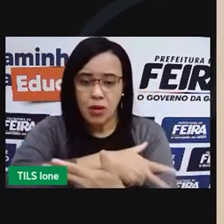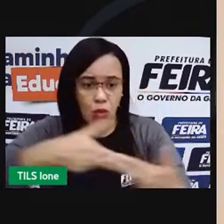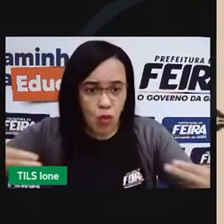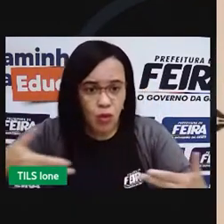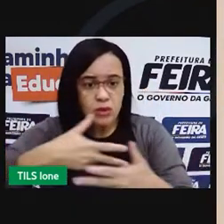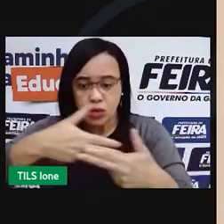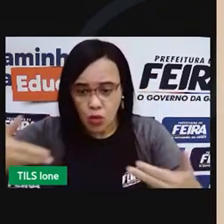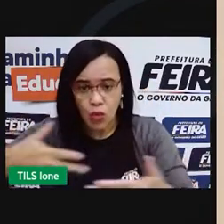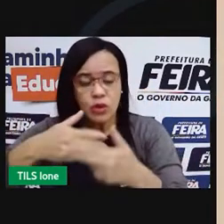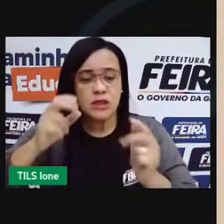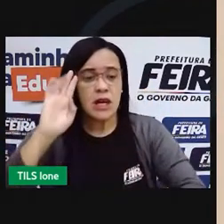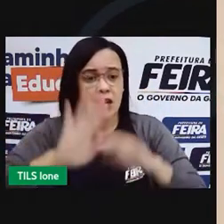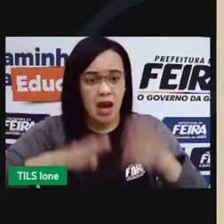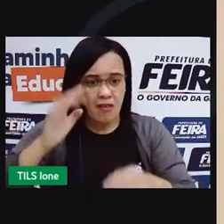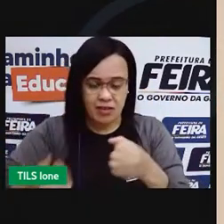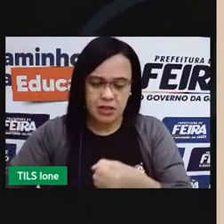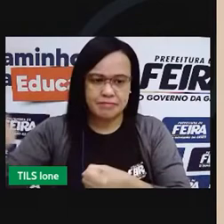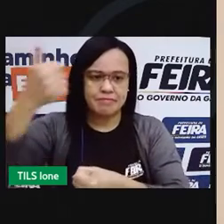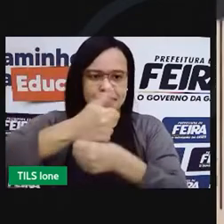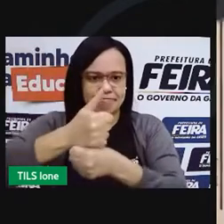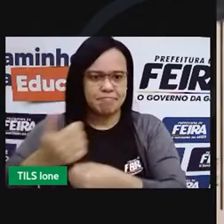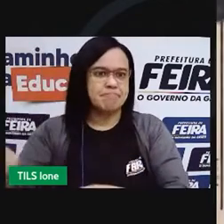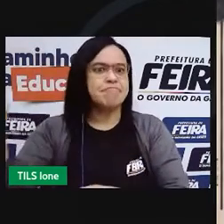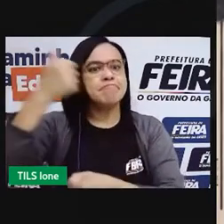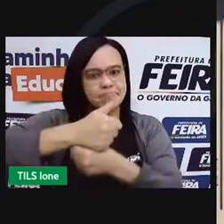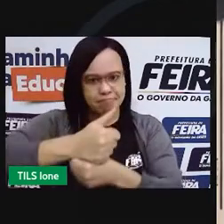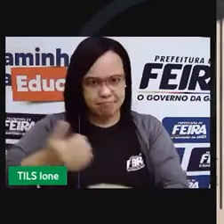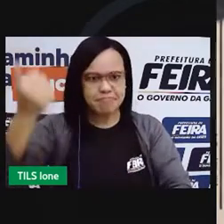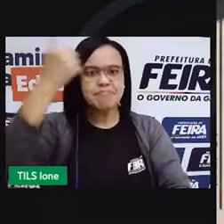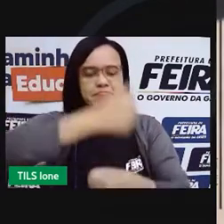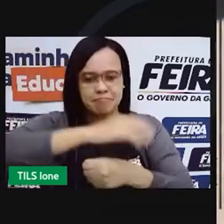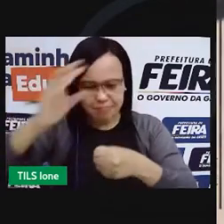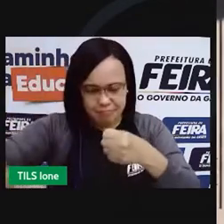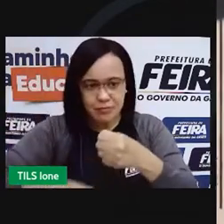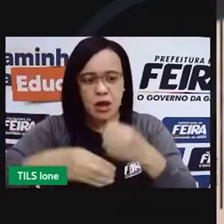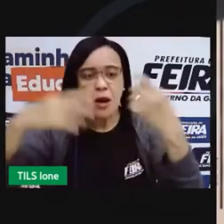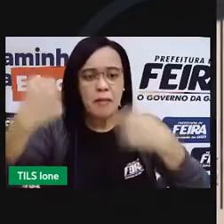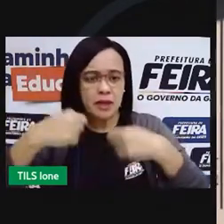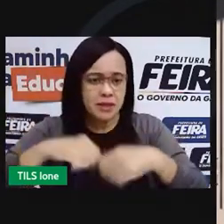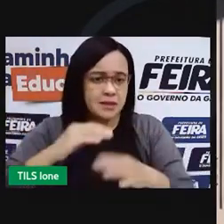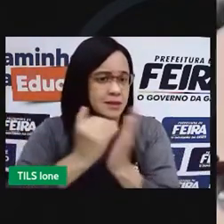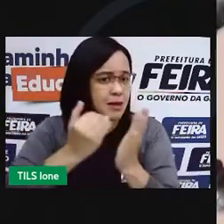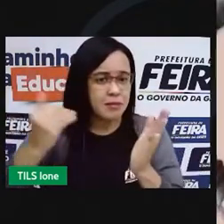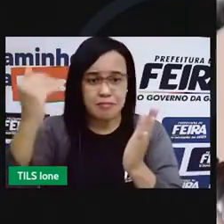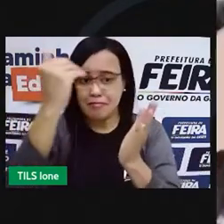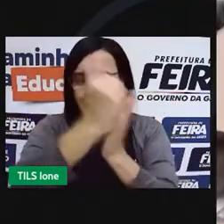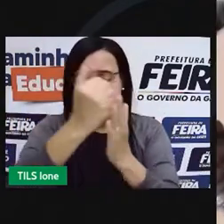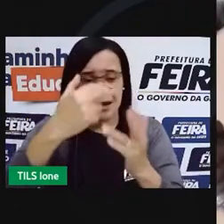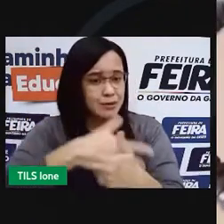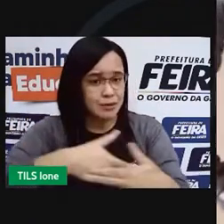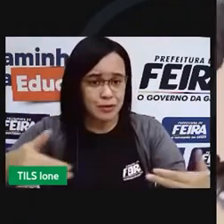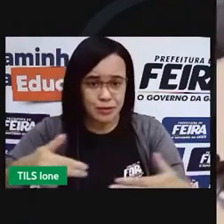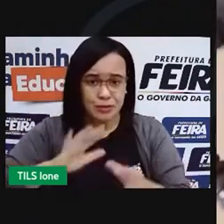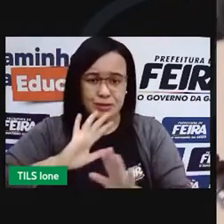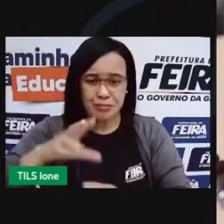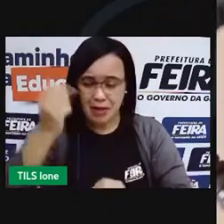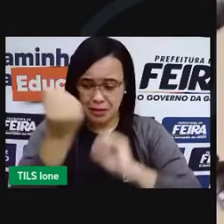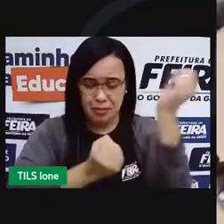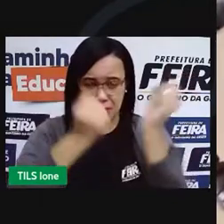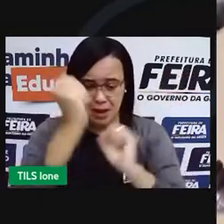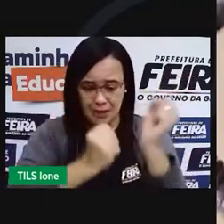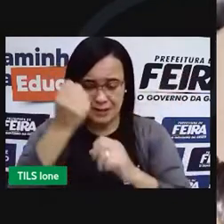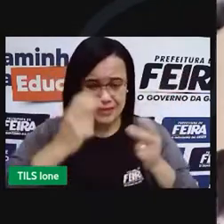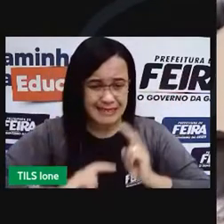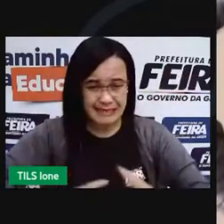outras coisas que, para serem produzidas, precisam de mais recursos naturais. Bom, e para essa máquina trabalhar cada vez